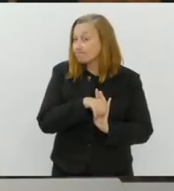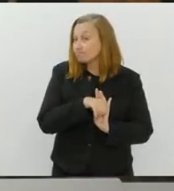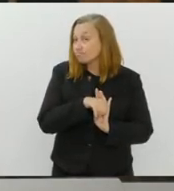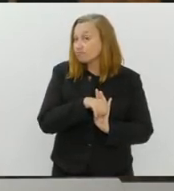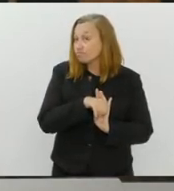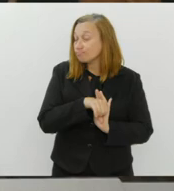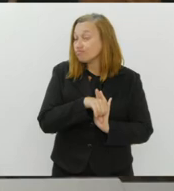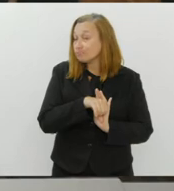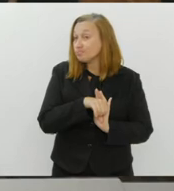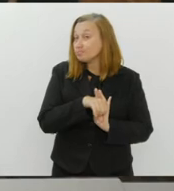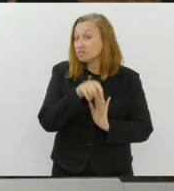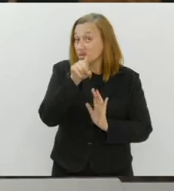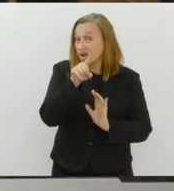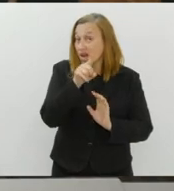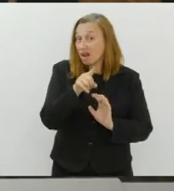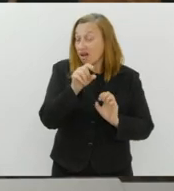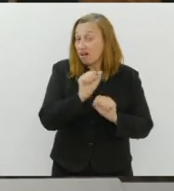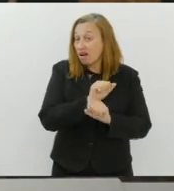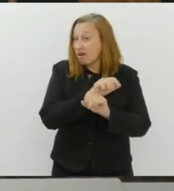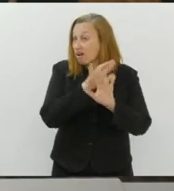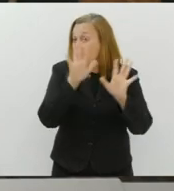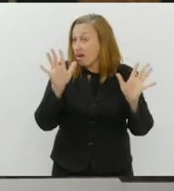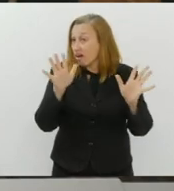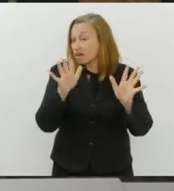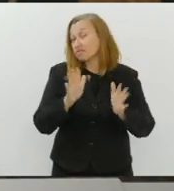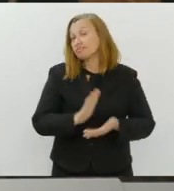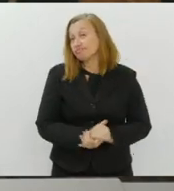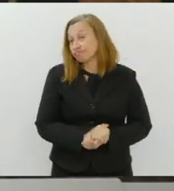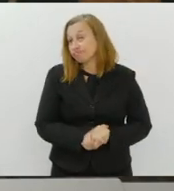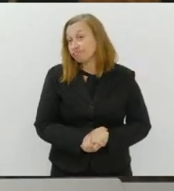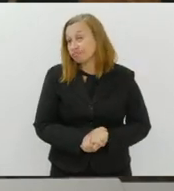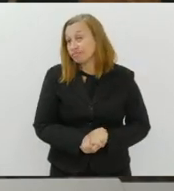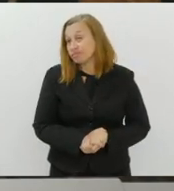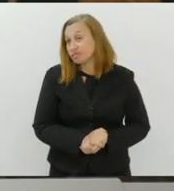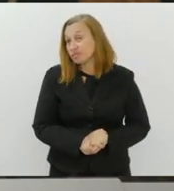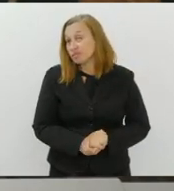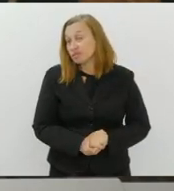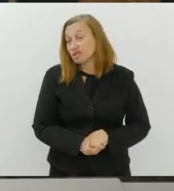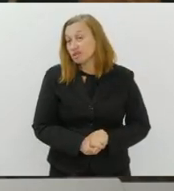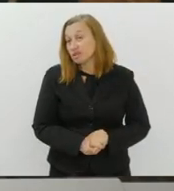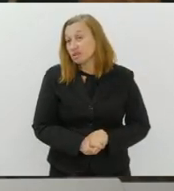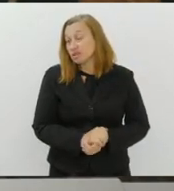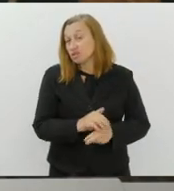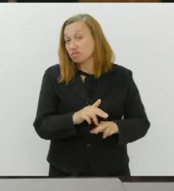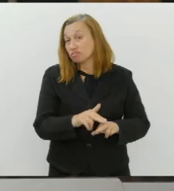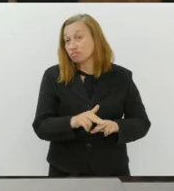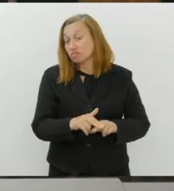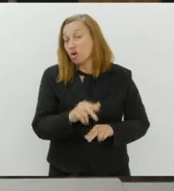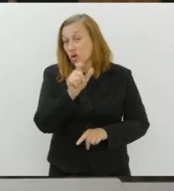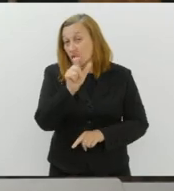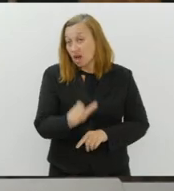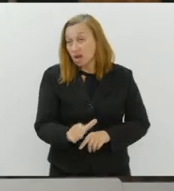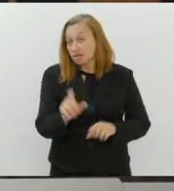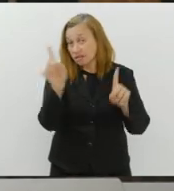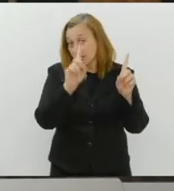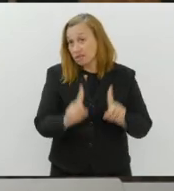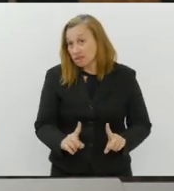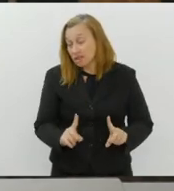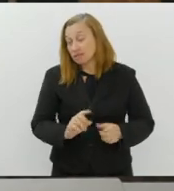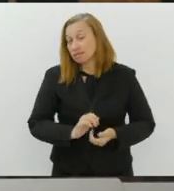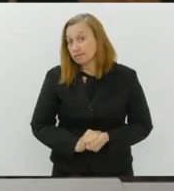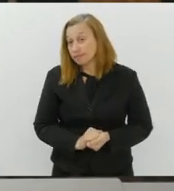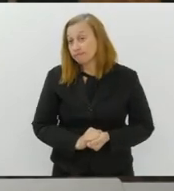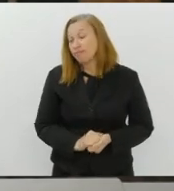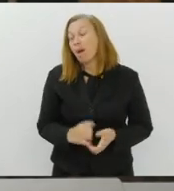Está lá, né? Claramente lá, a discriminação em razão da deficiência, né? Tipificado.